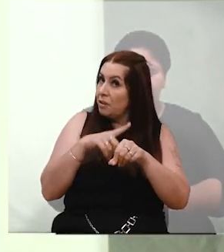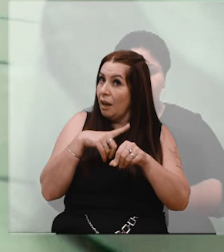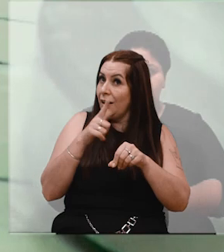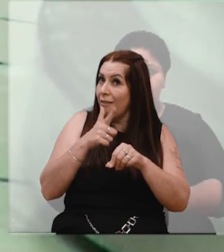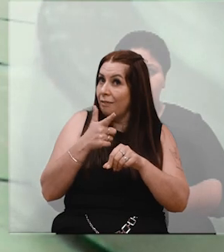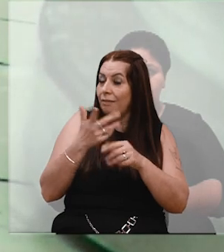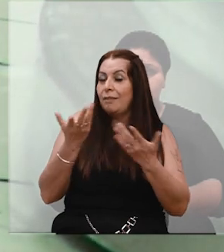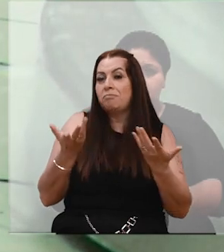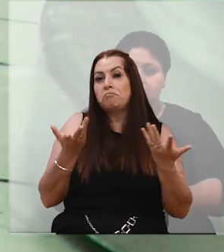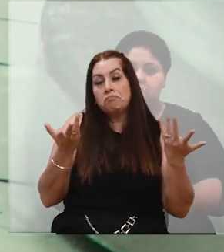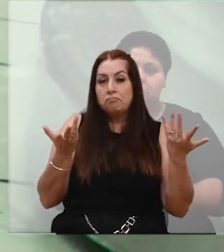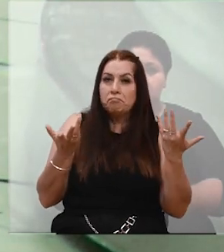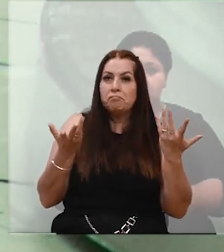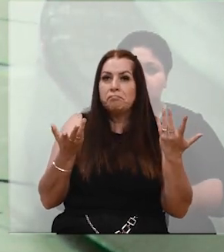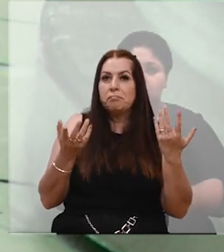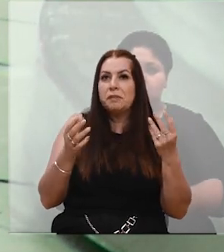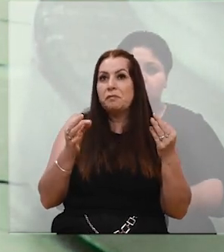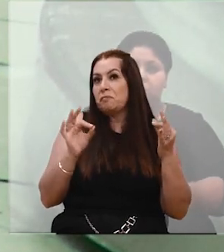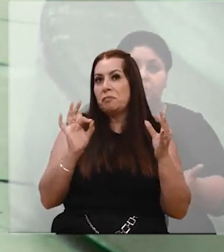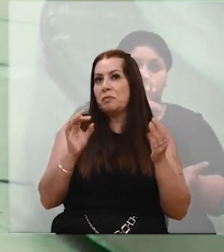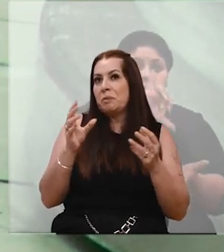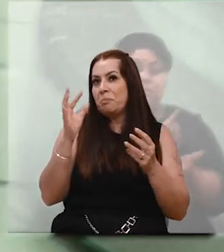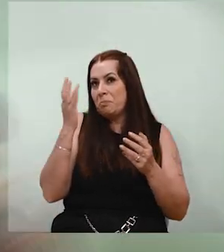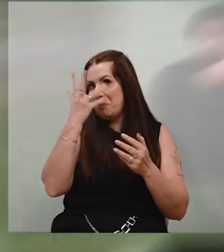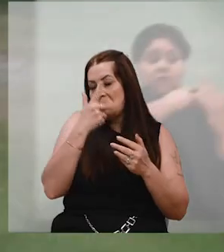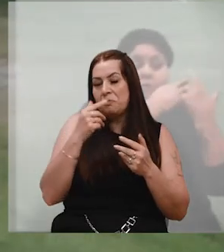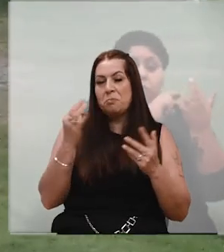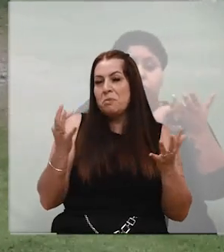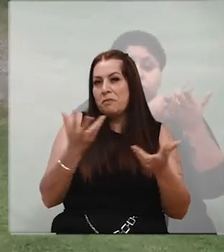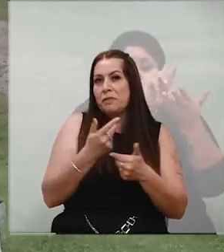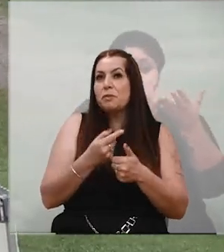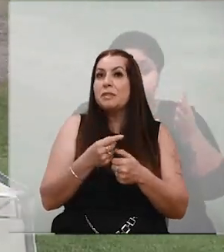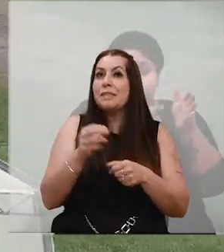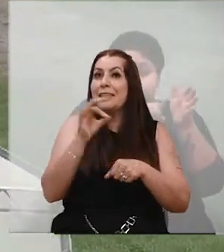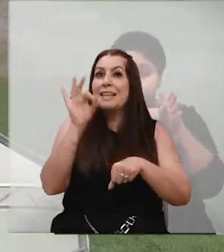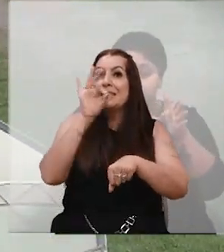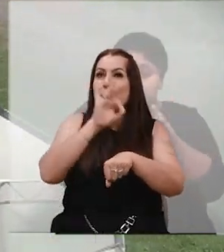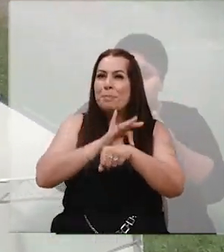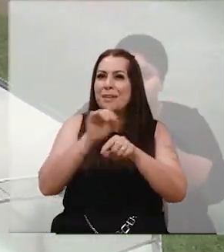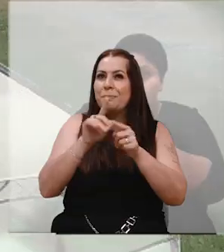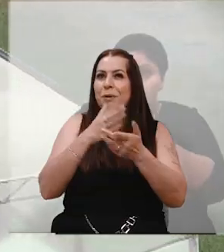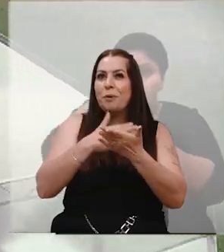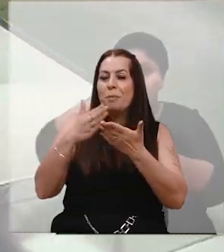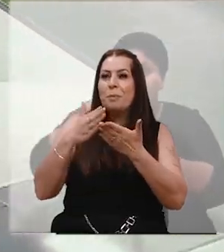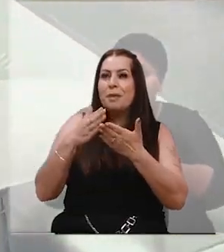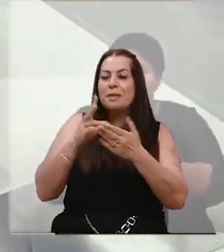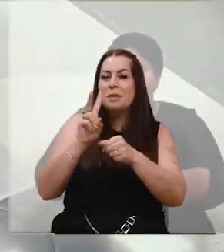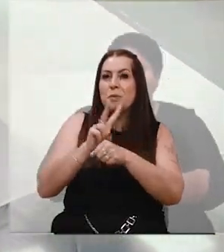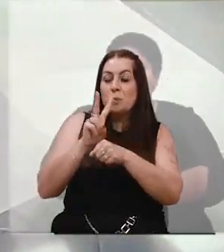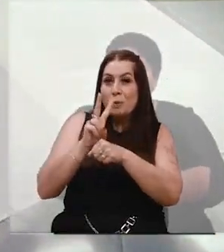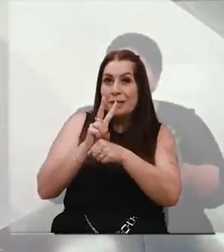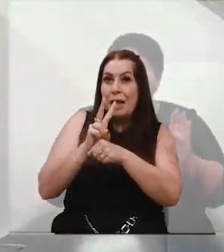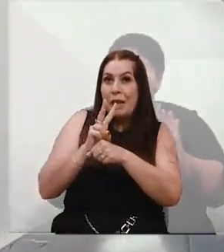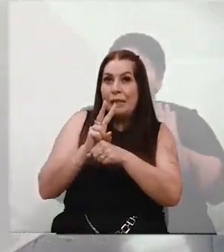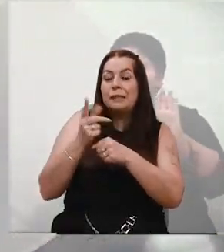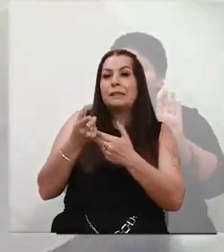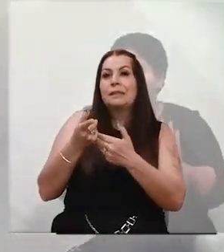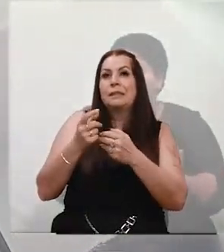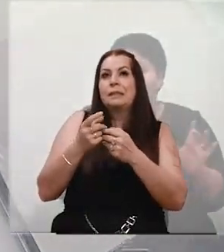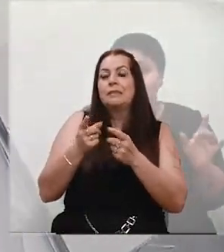Então, genial, assim. Inclusive, as abelhas têm leis que começam a proteger, porque elas começam